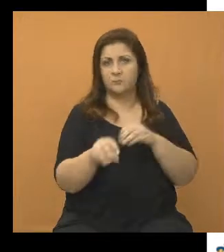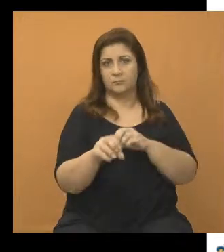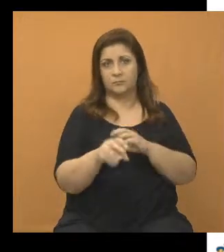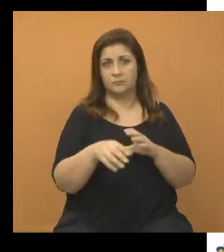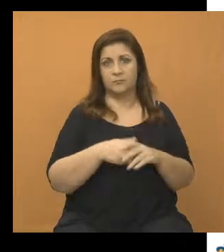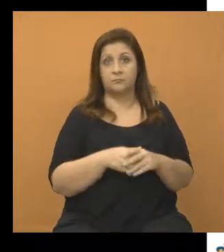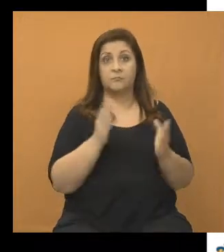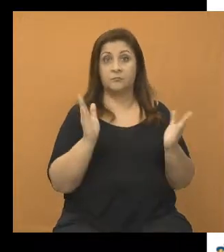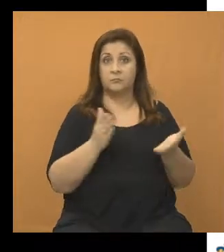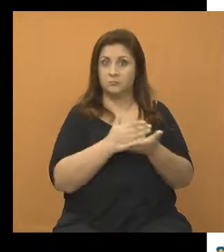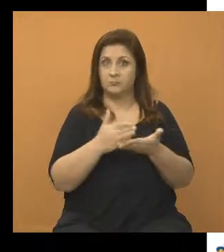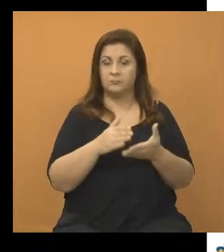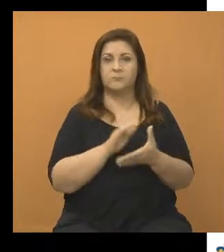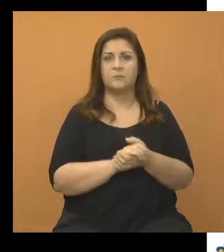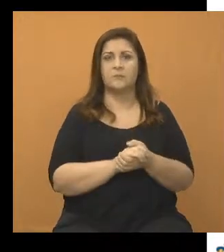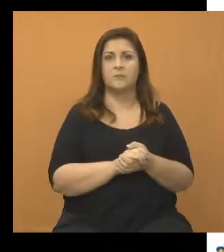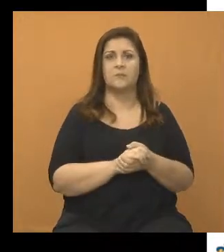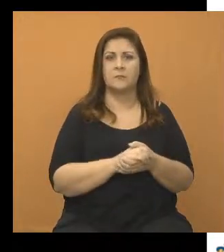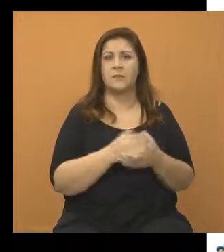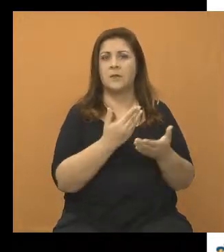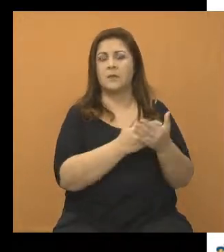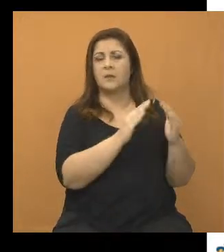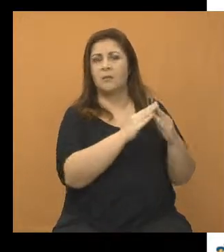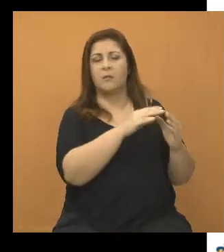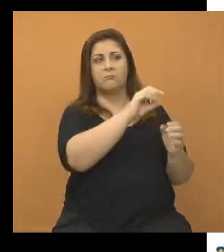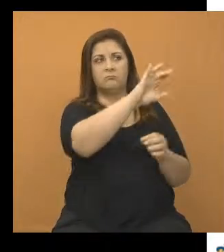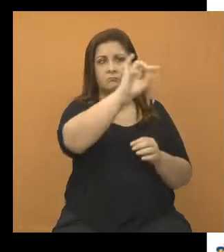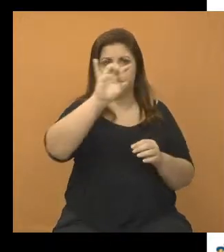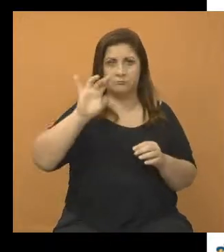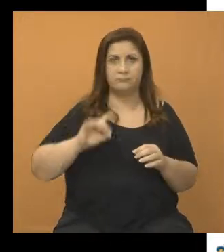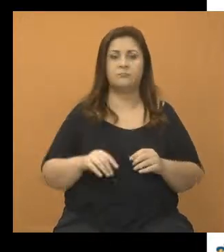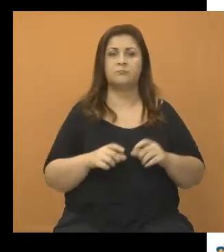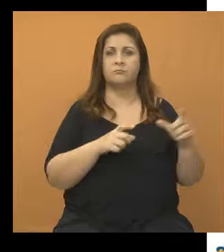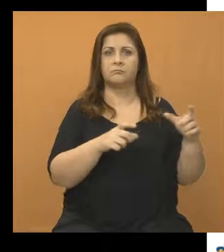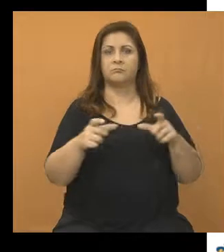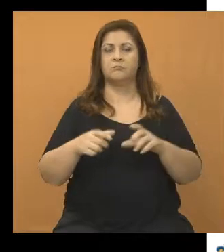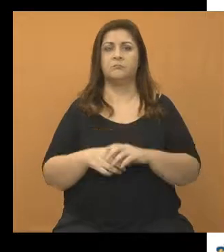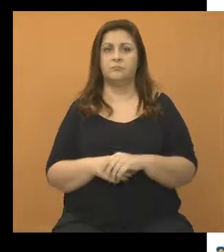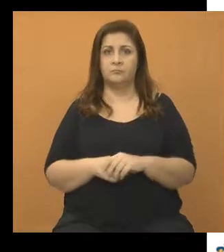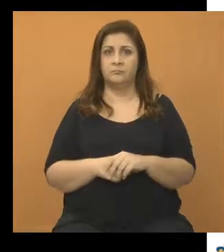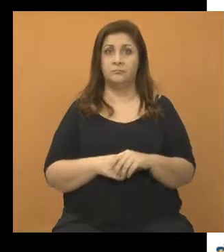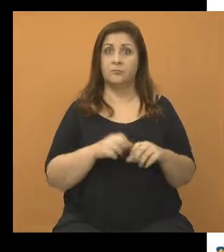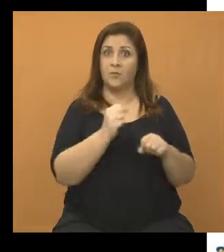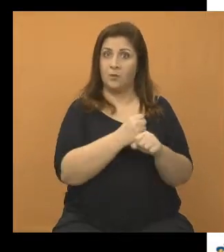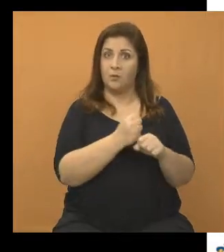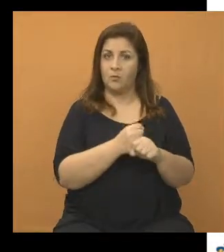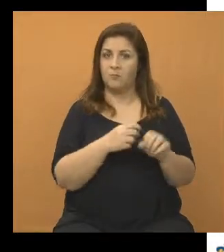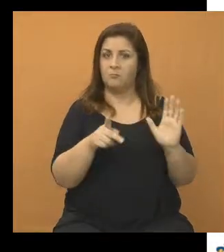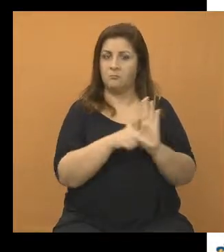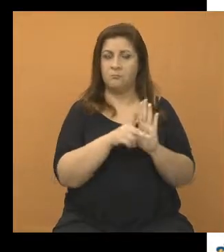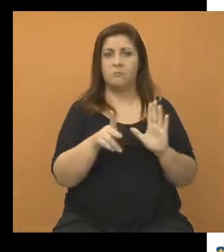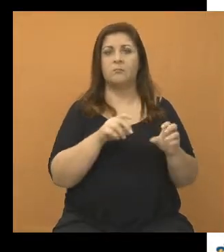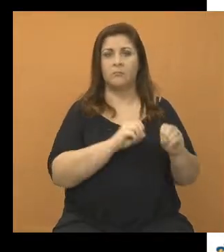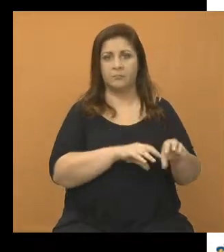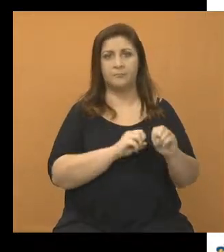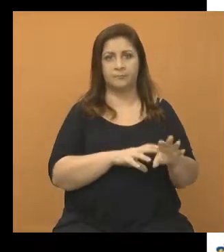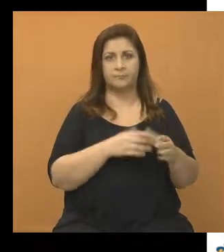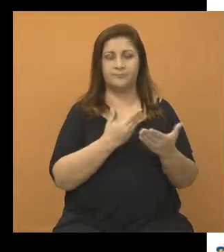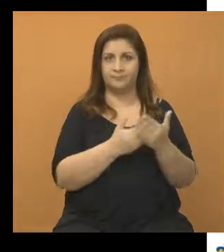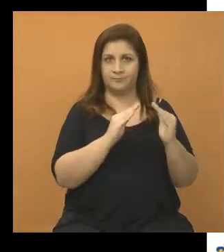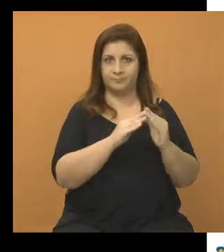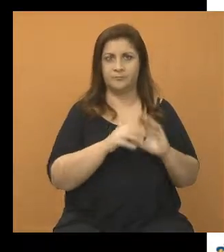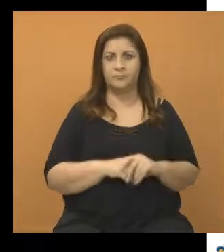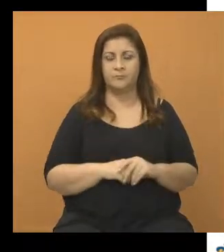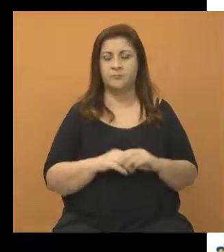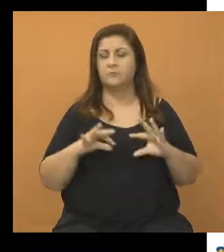já começaram. Maria Amélia, Colônia, Meia Lua, obras da educação por toda a